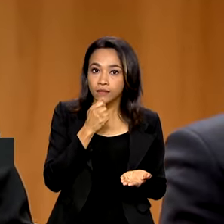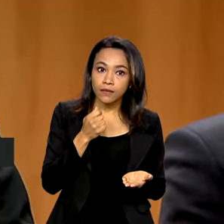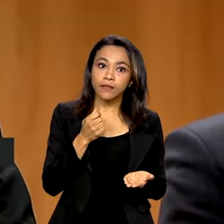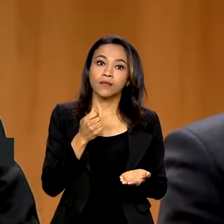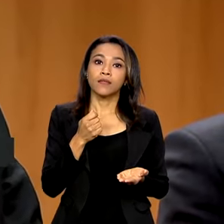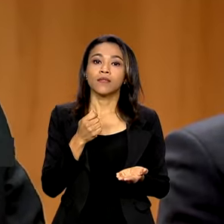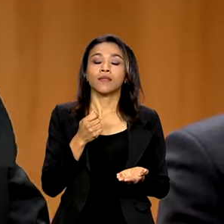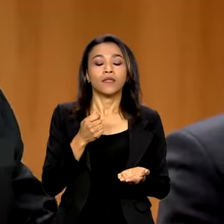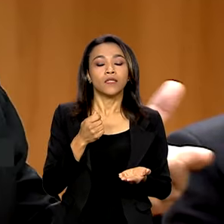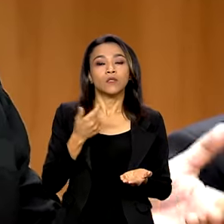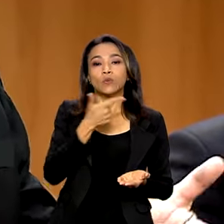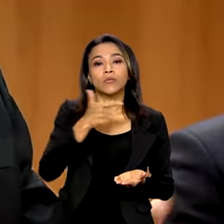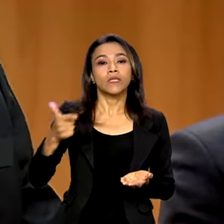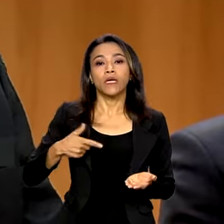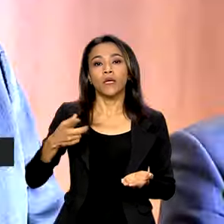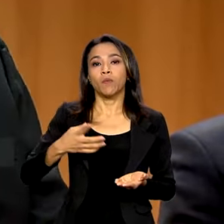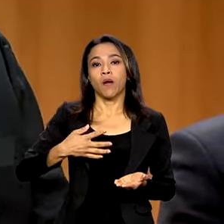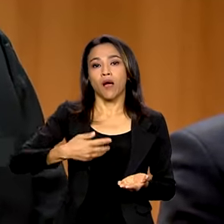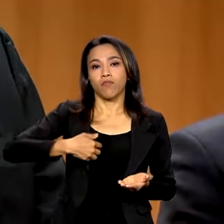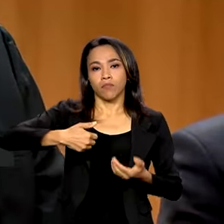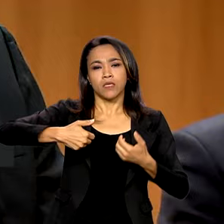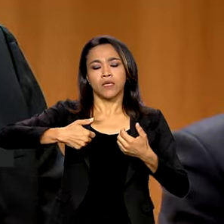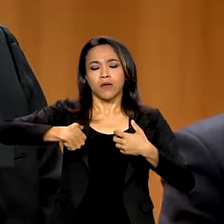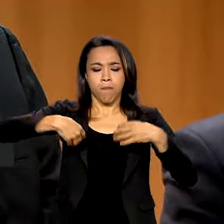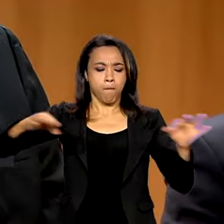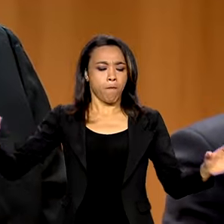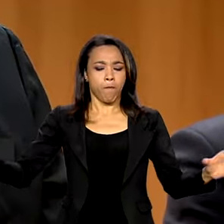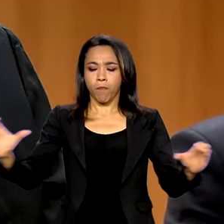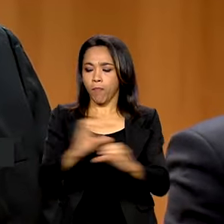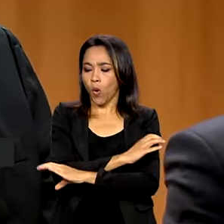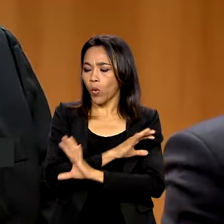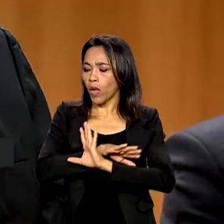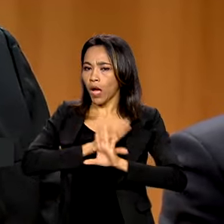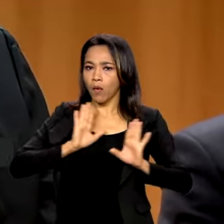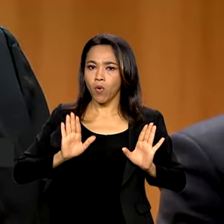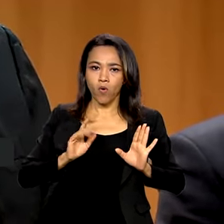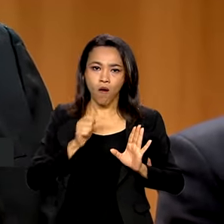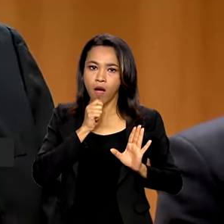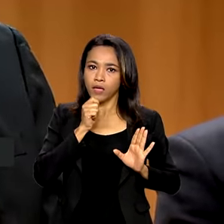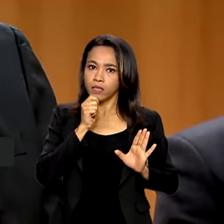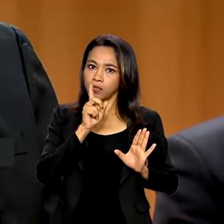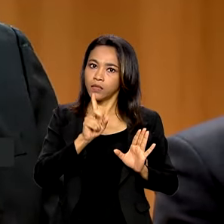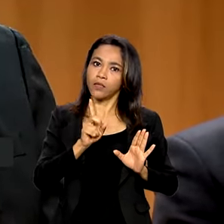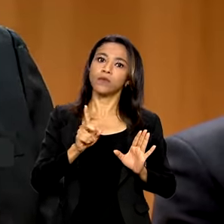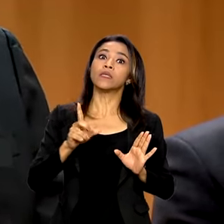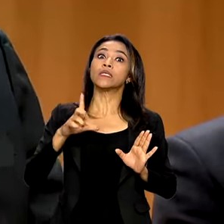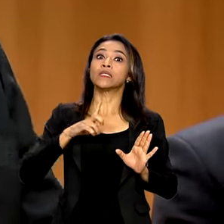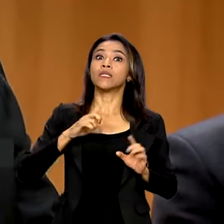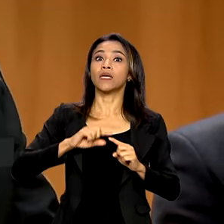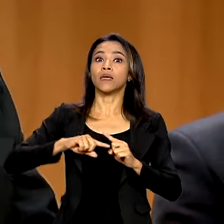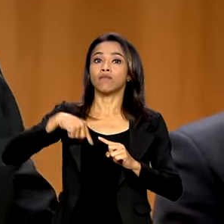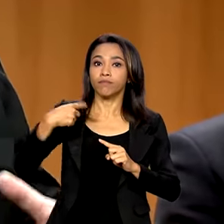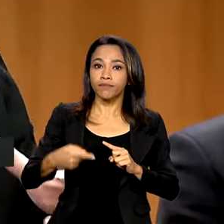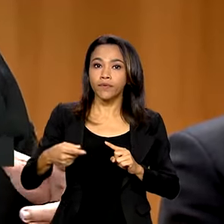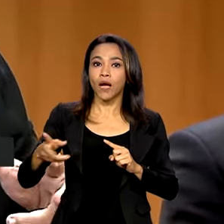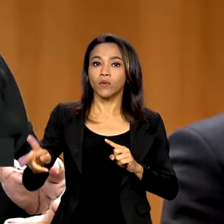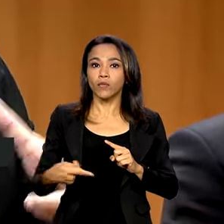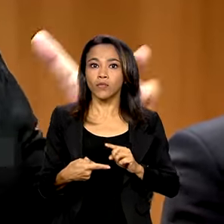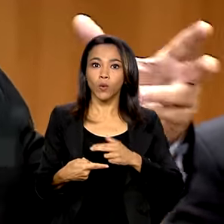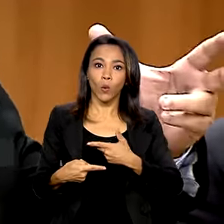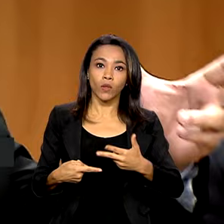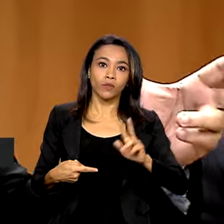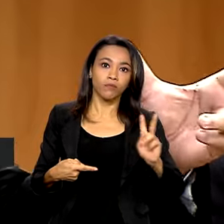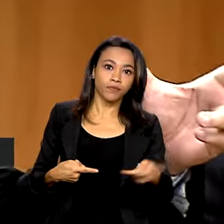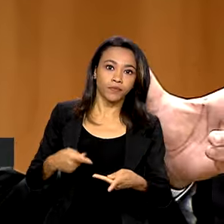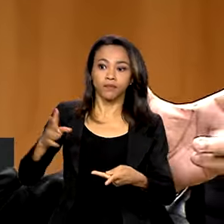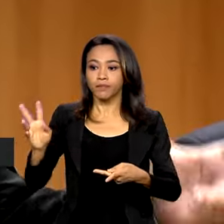acha concluída. Pelo contrário, o que acontece é que há um avanço, uma espécie de